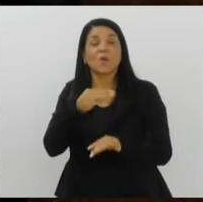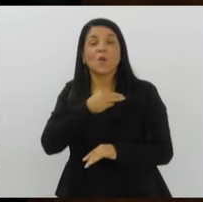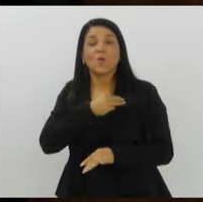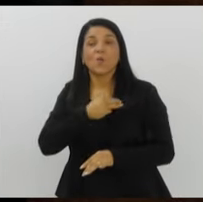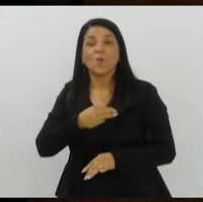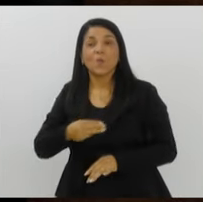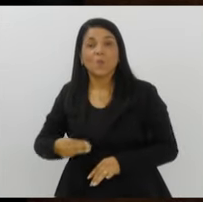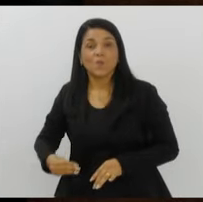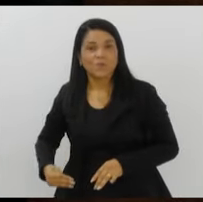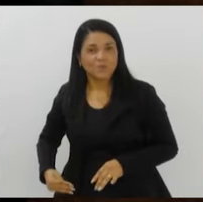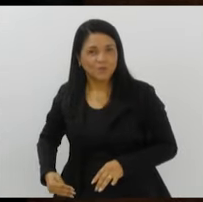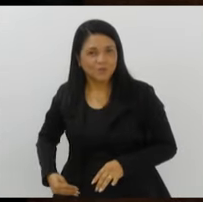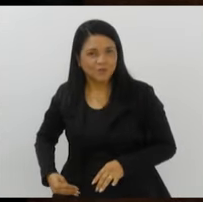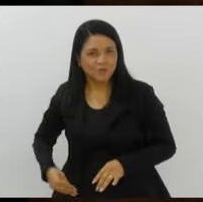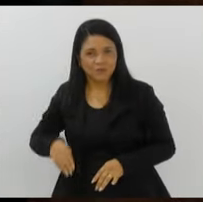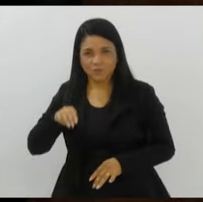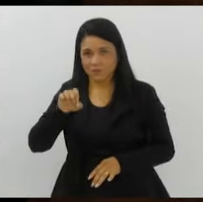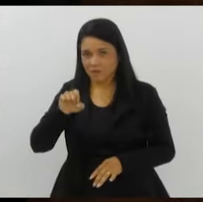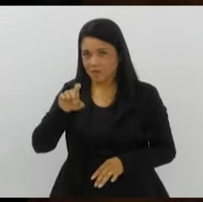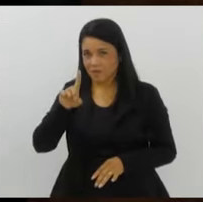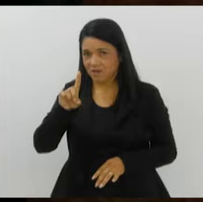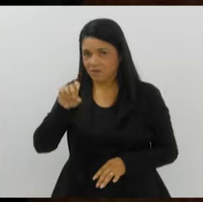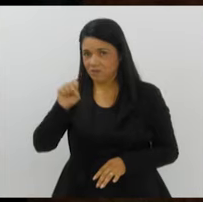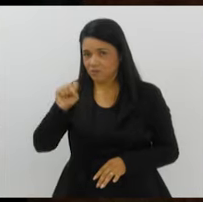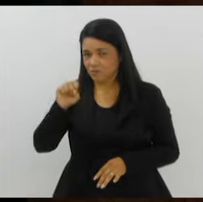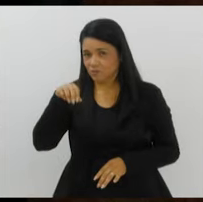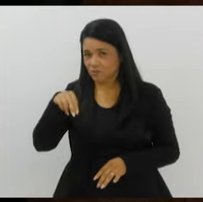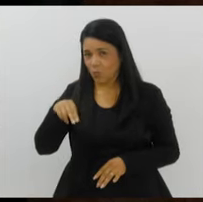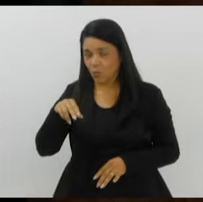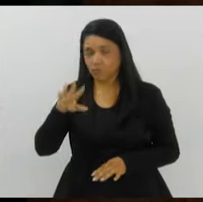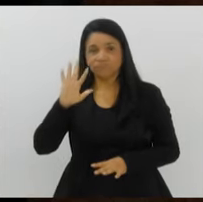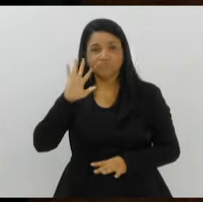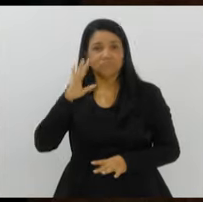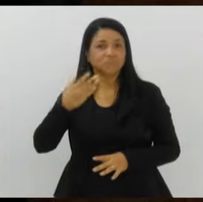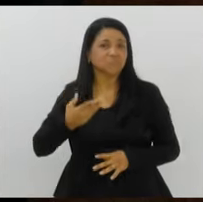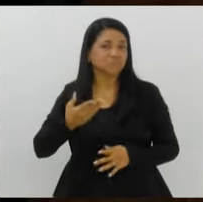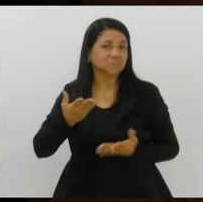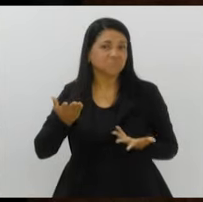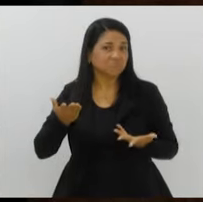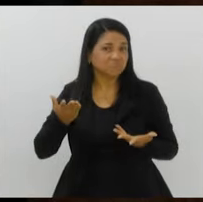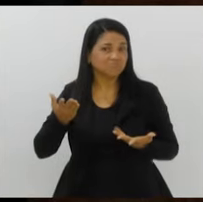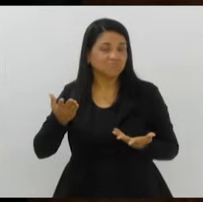presidente, ele não definiu o que seria